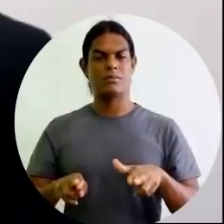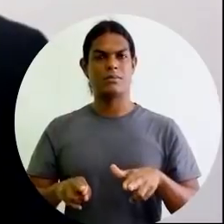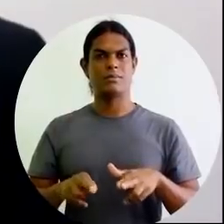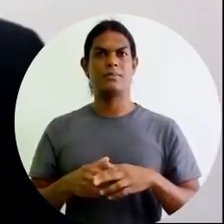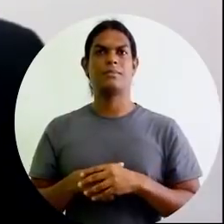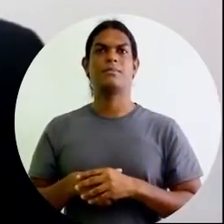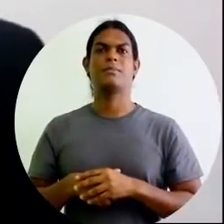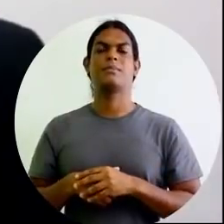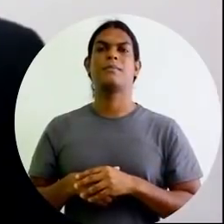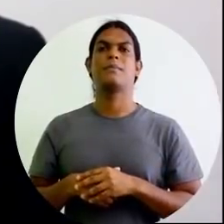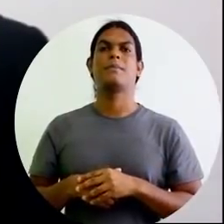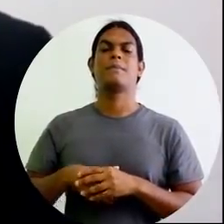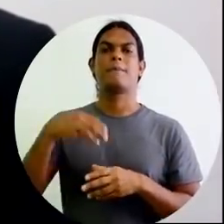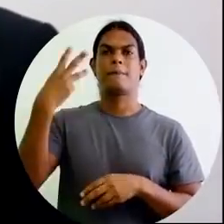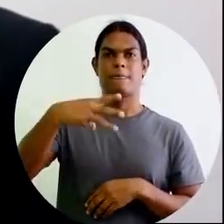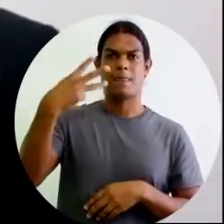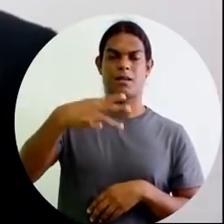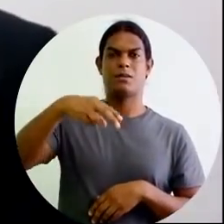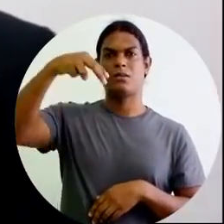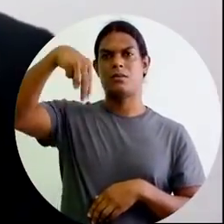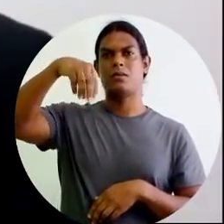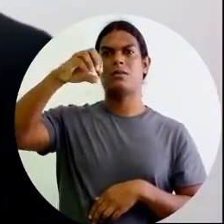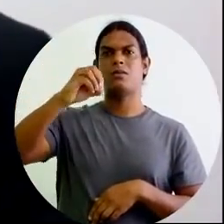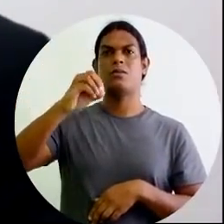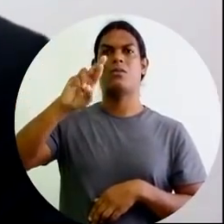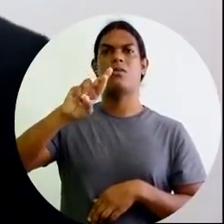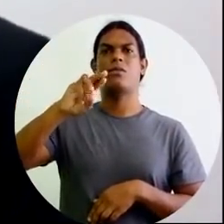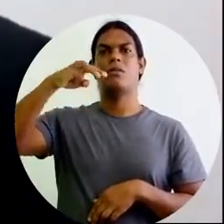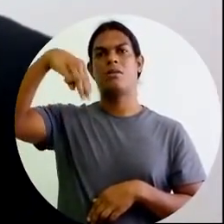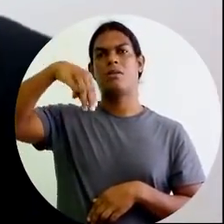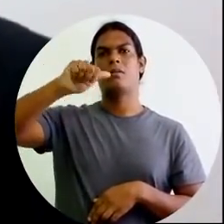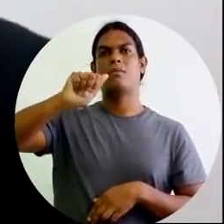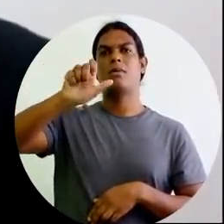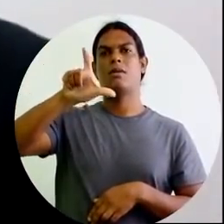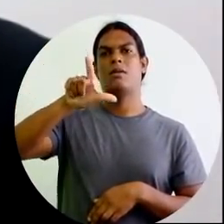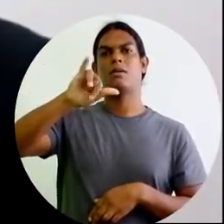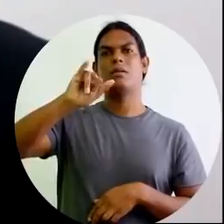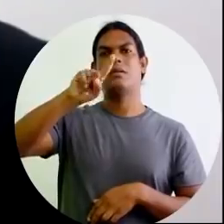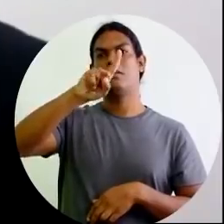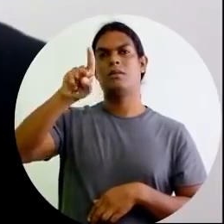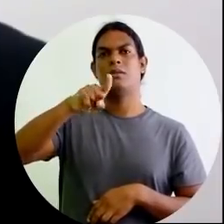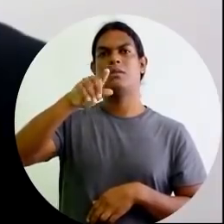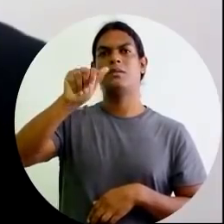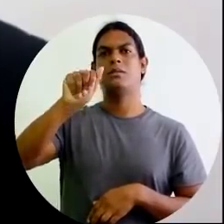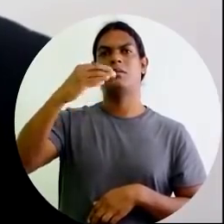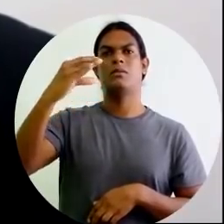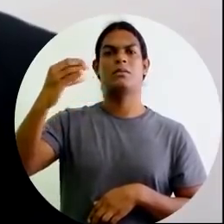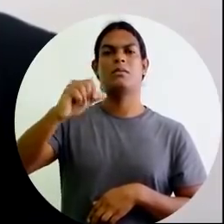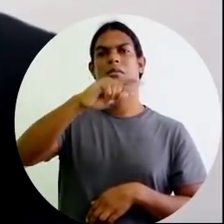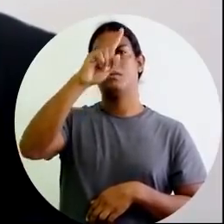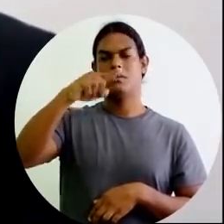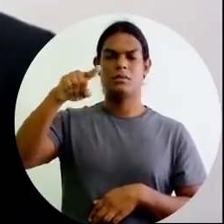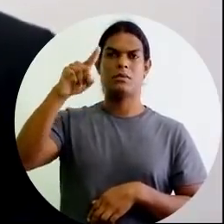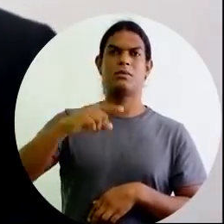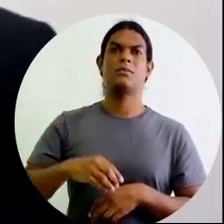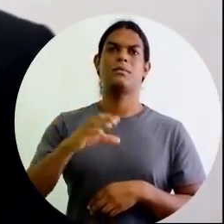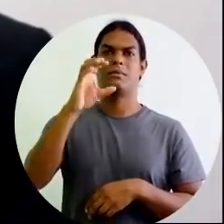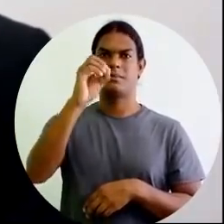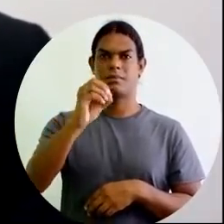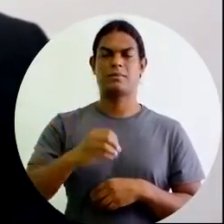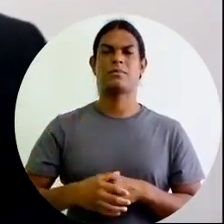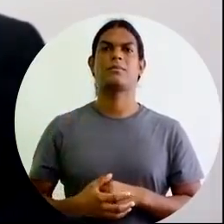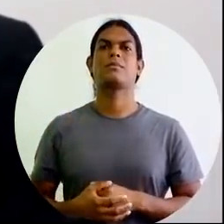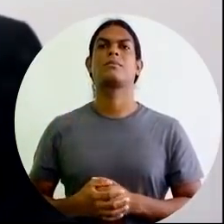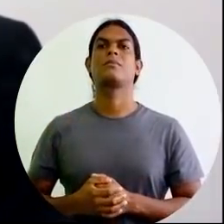estágio, normalização. Nesse estágio, se desenvolve um estreito relacionamento e o grupo,